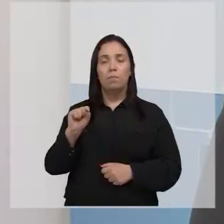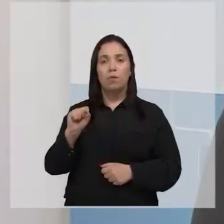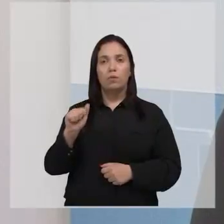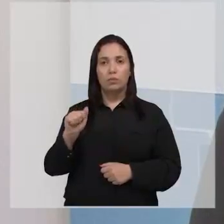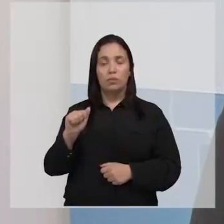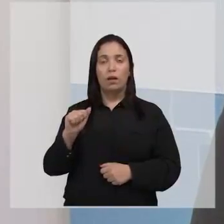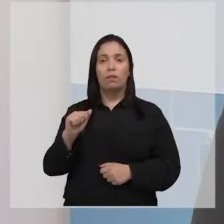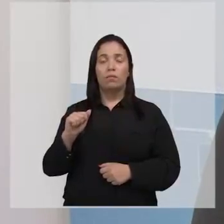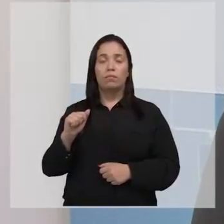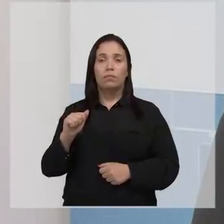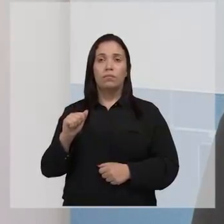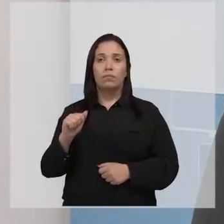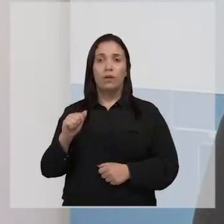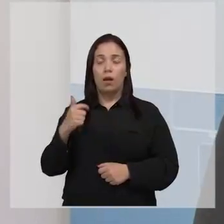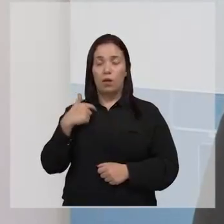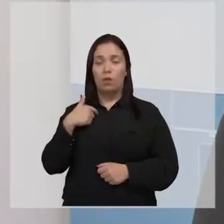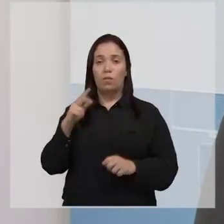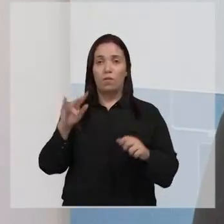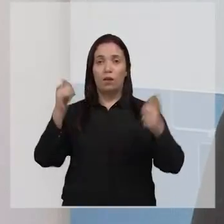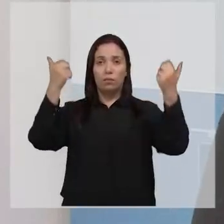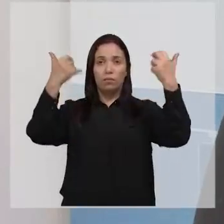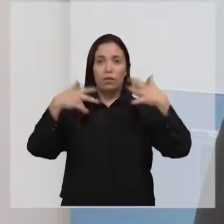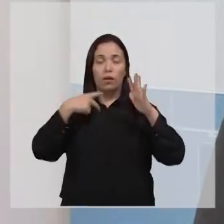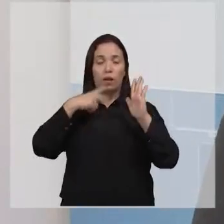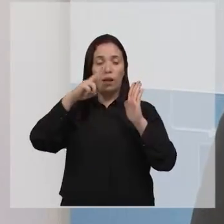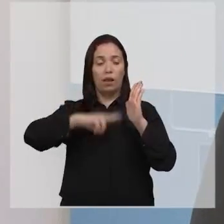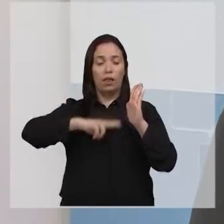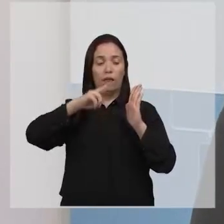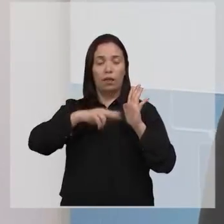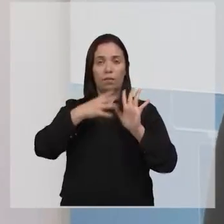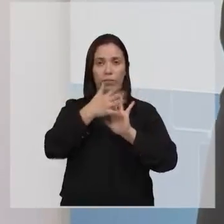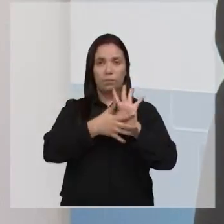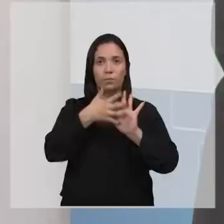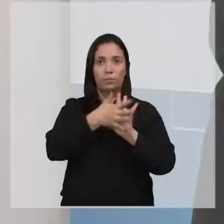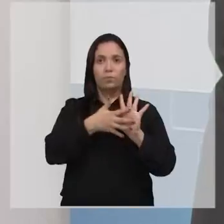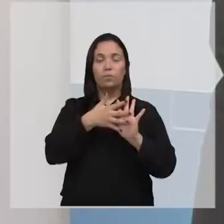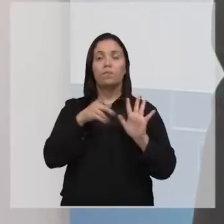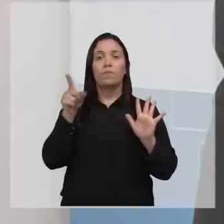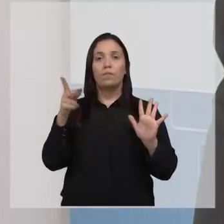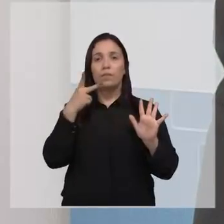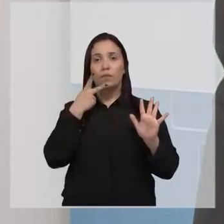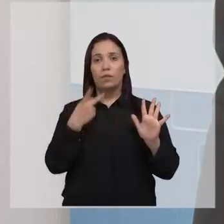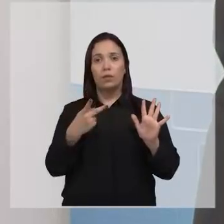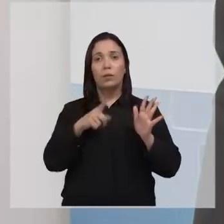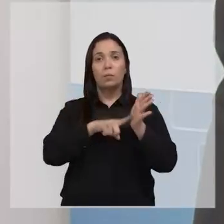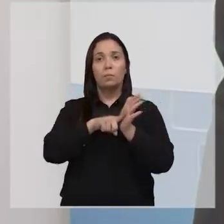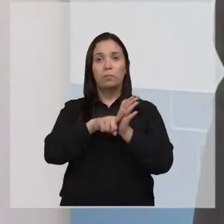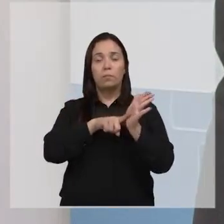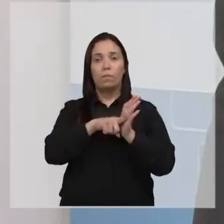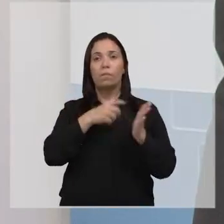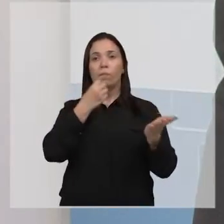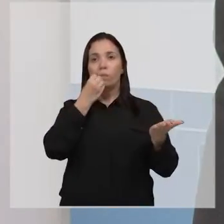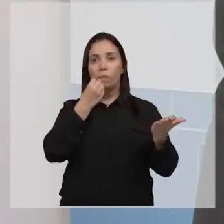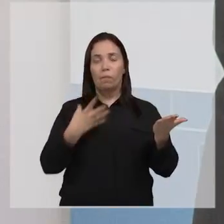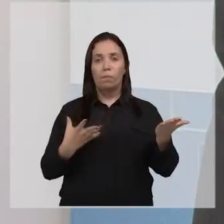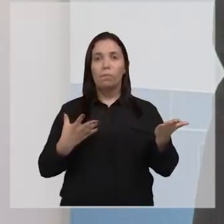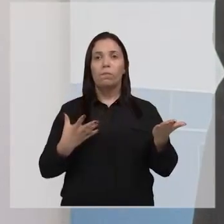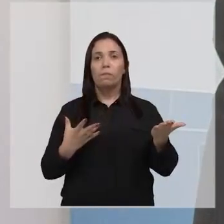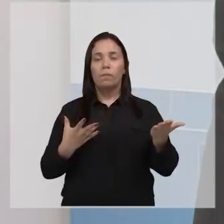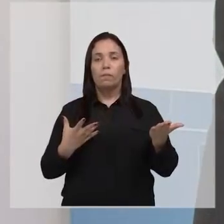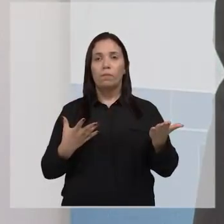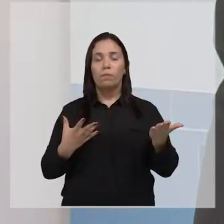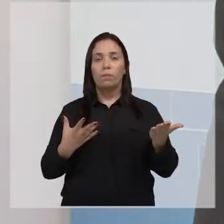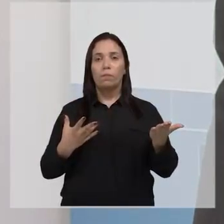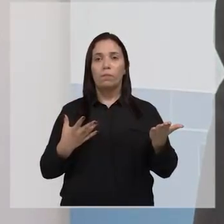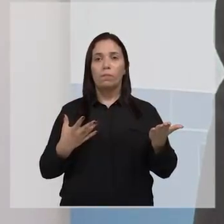tu ver, tu parece que combinou comigo, tá lendo aqui exatamente o que ele falou. Ele saiu bem na pesquisa e